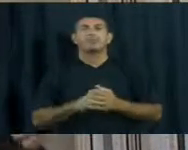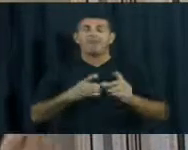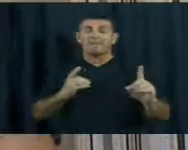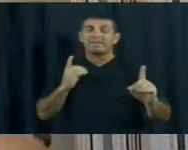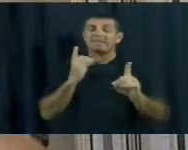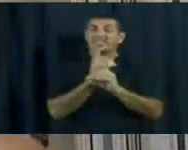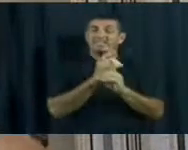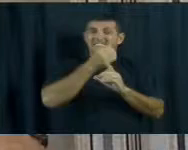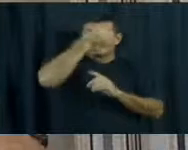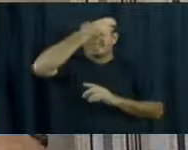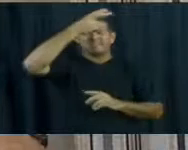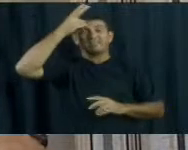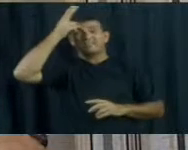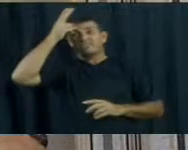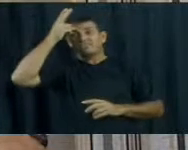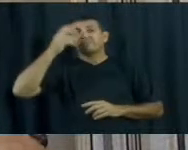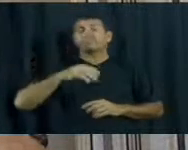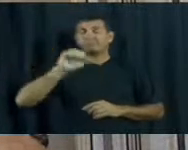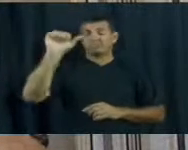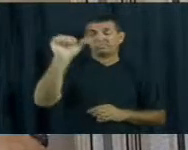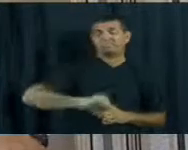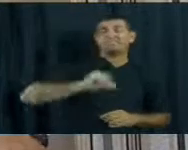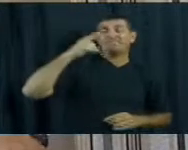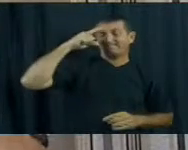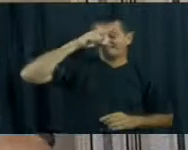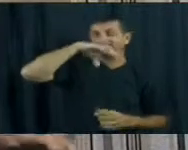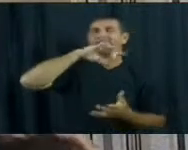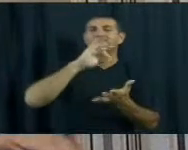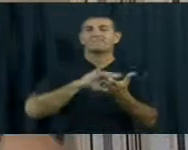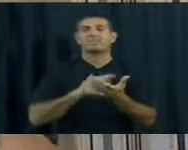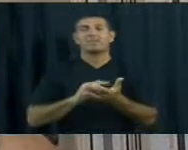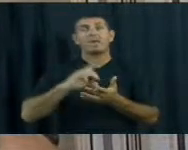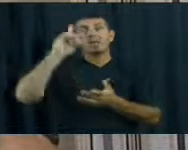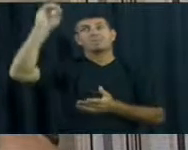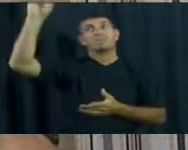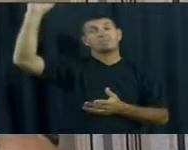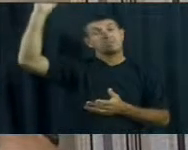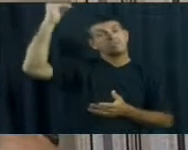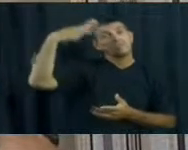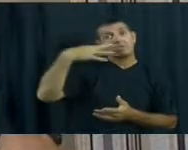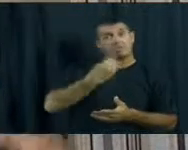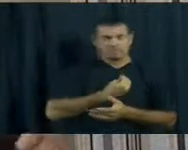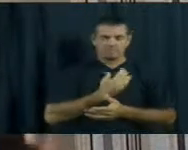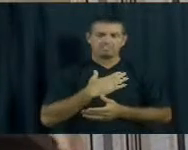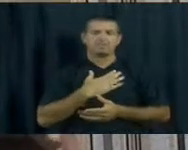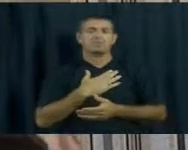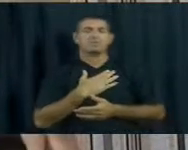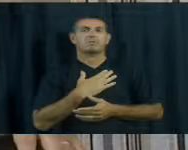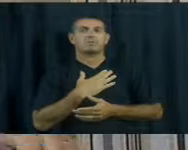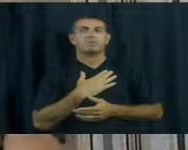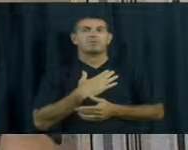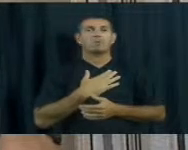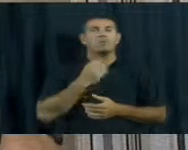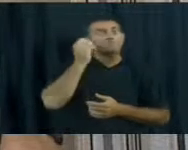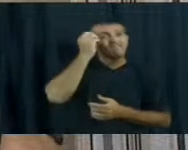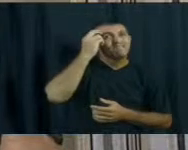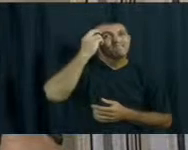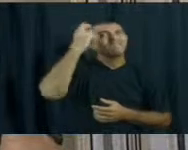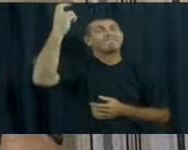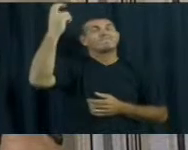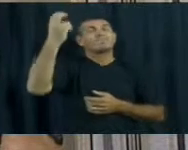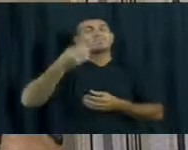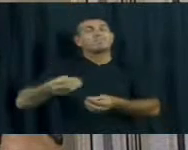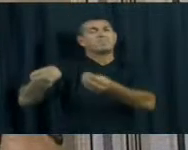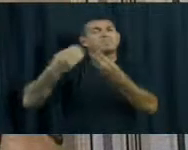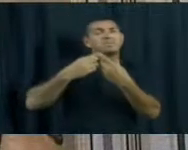numa situação muito difícil e Deus tem me abençoado, né, por estar conseguindo fazer isso.